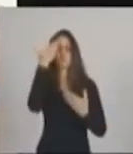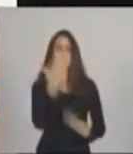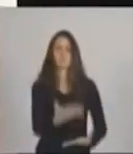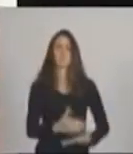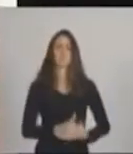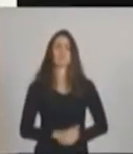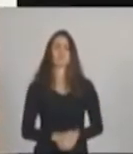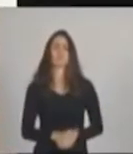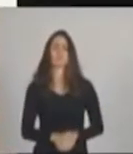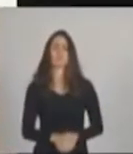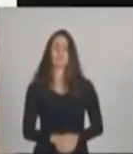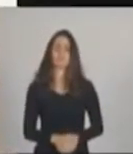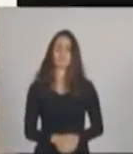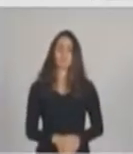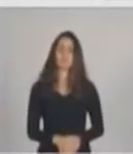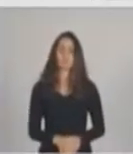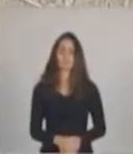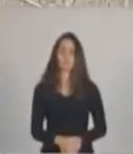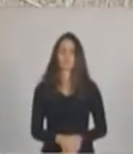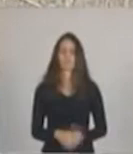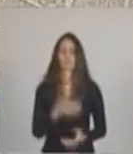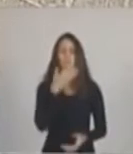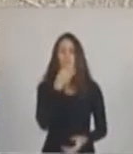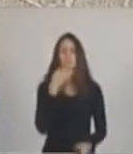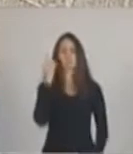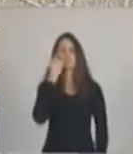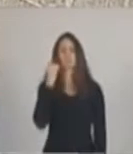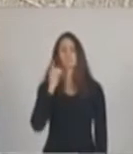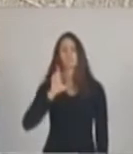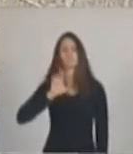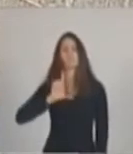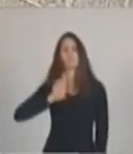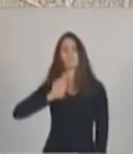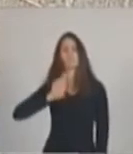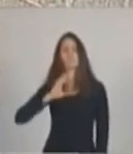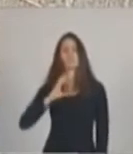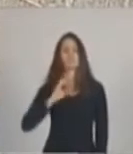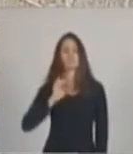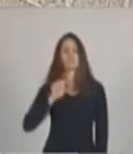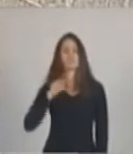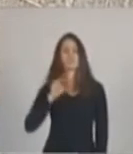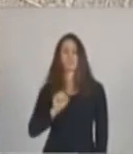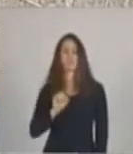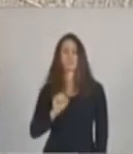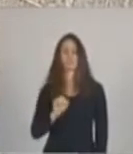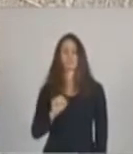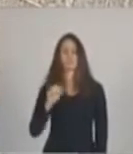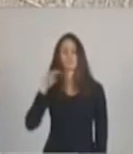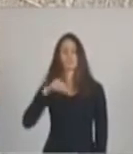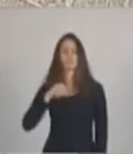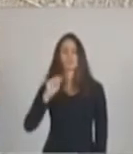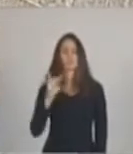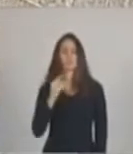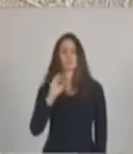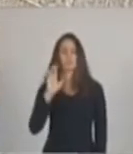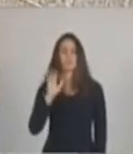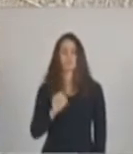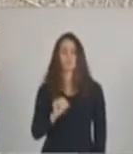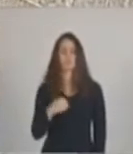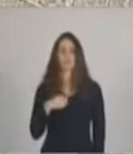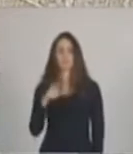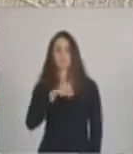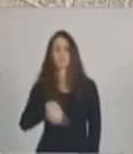presidente. Deputado Luciano Machado. Querido presidente Eric Musso, deputados e